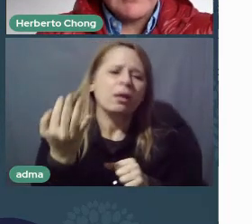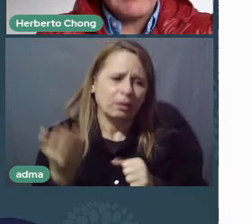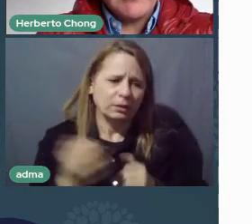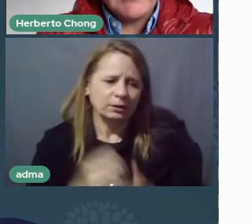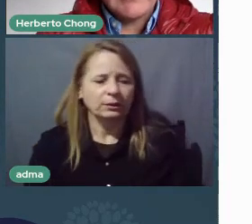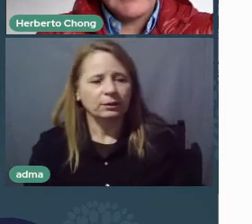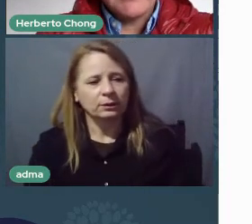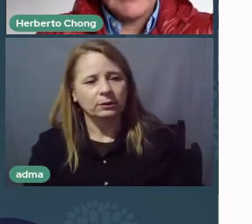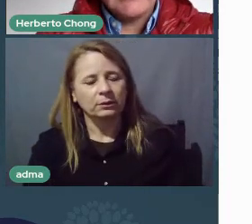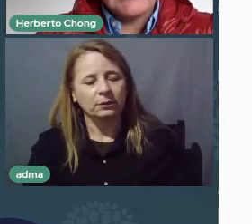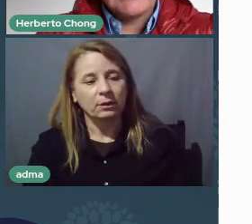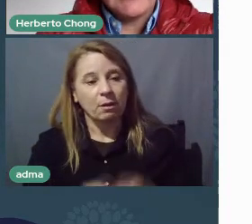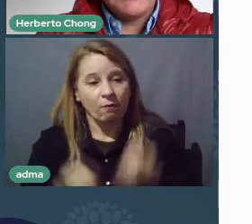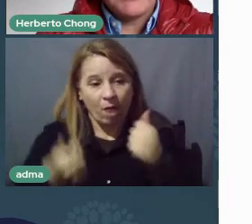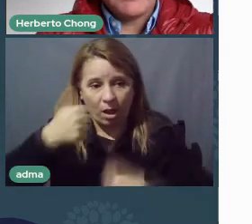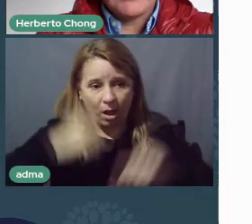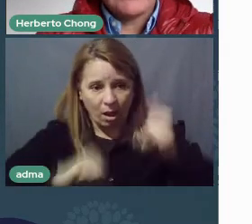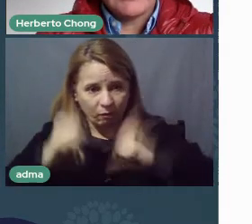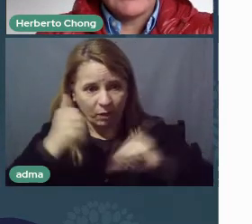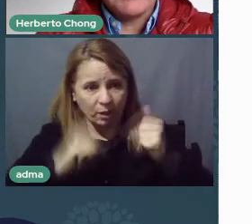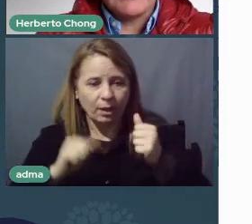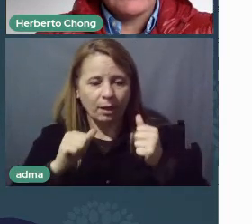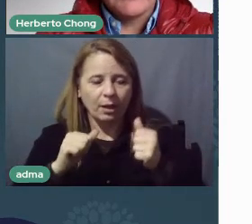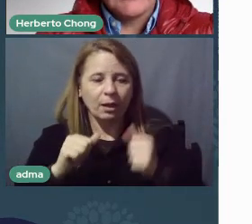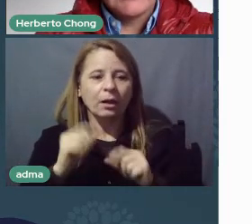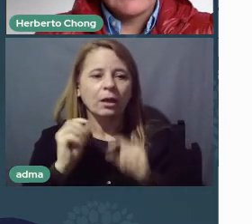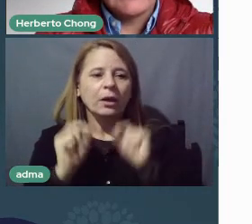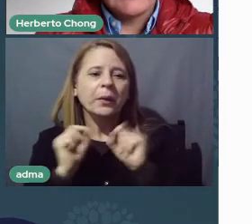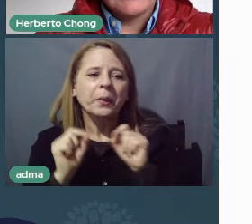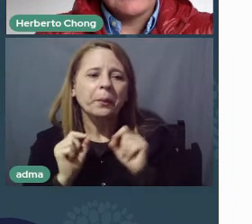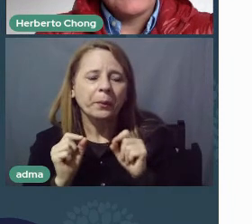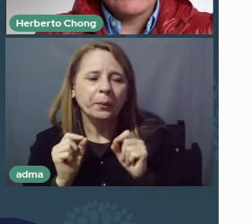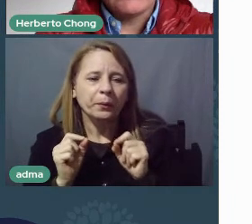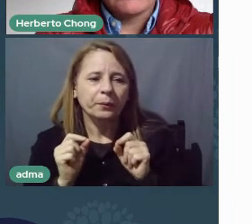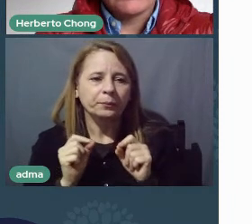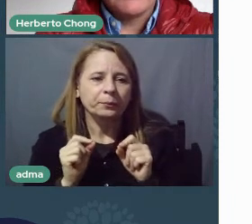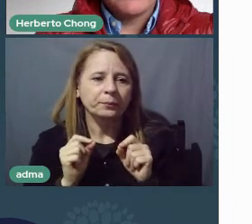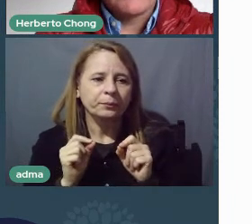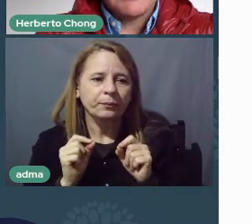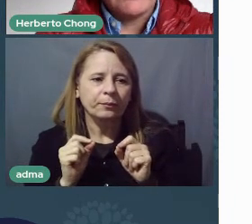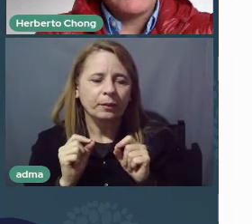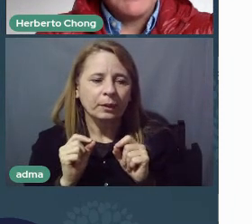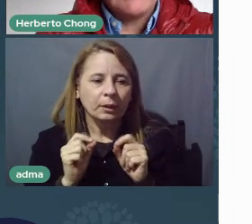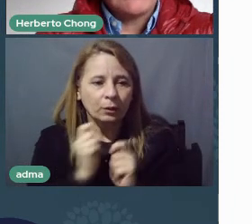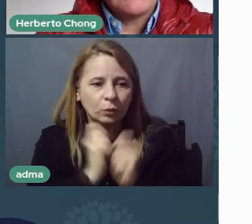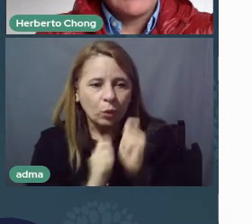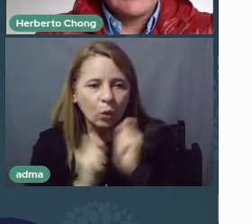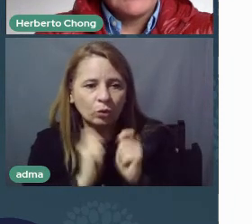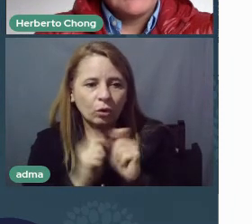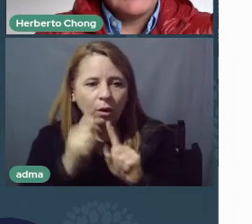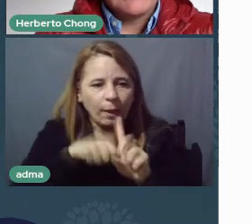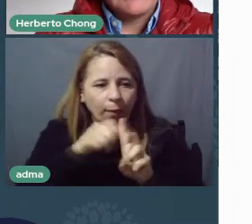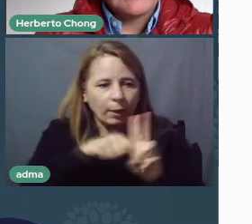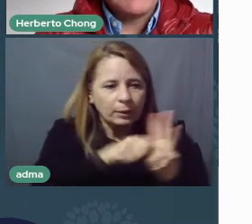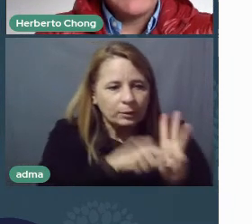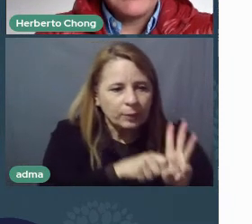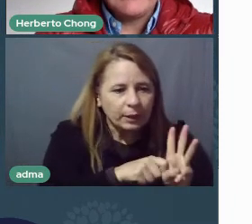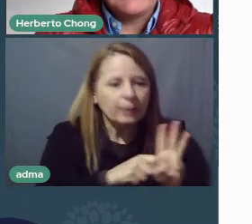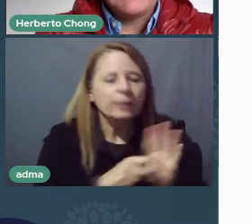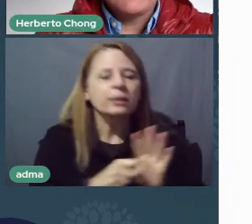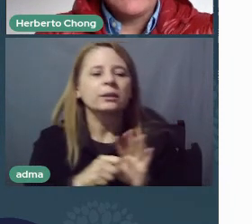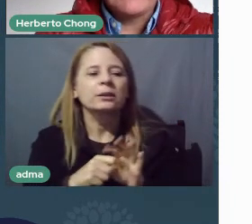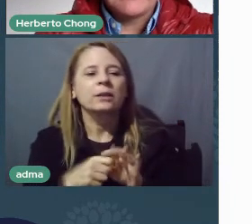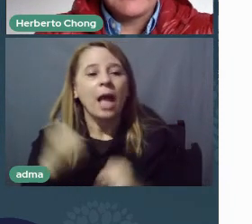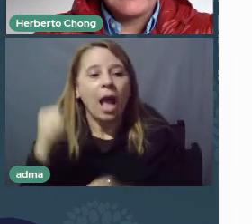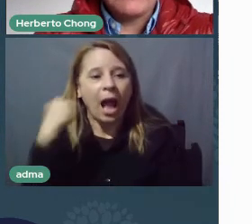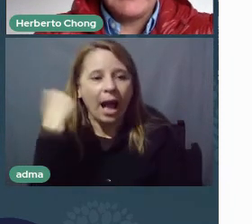A gente vai avaliar a gravidade sempre após o tratamento de controle por vários meses. A